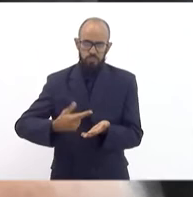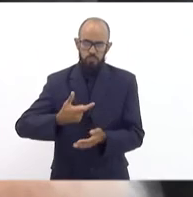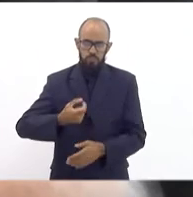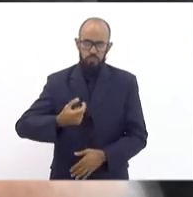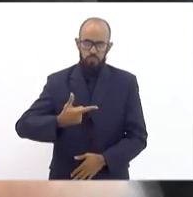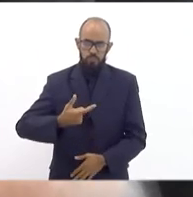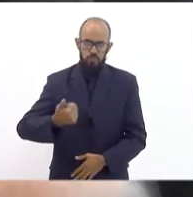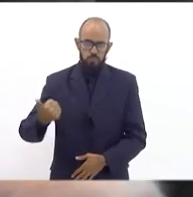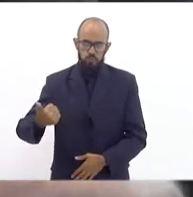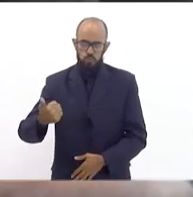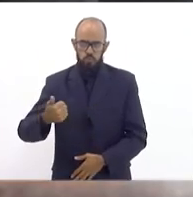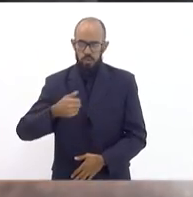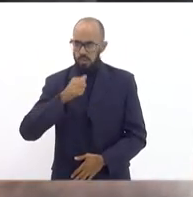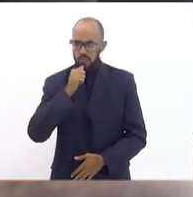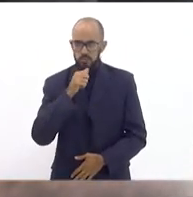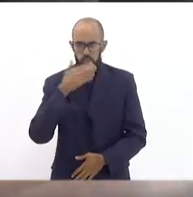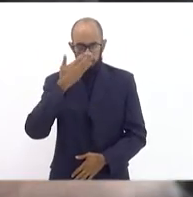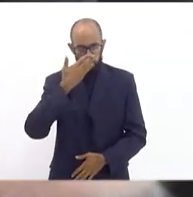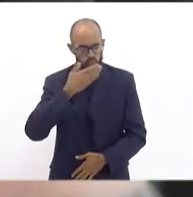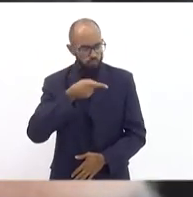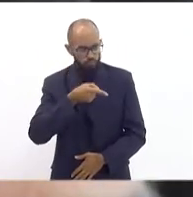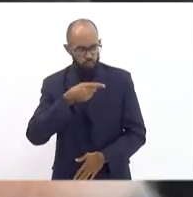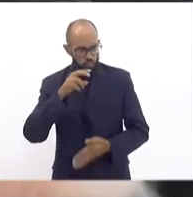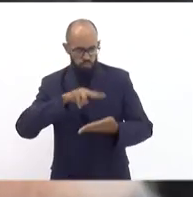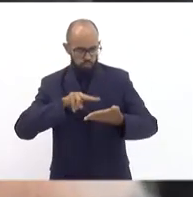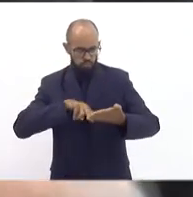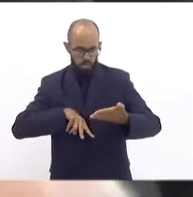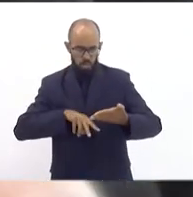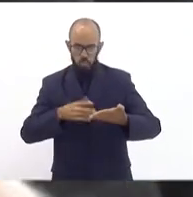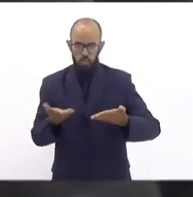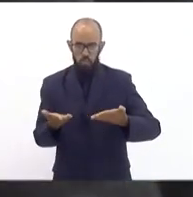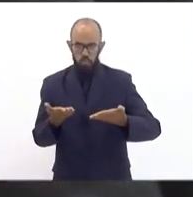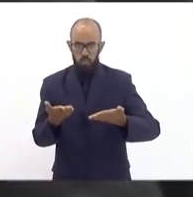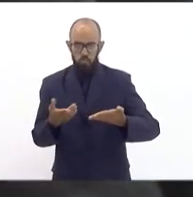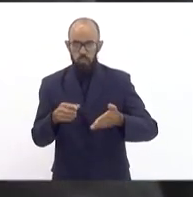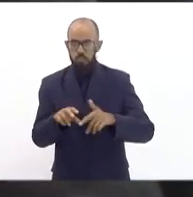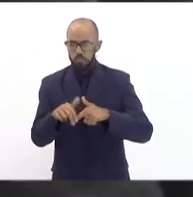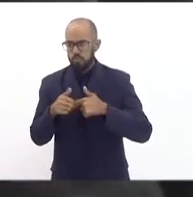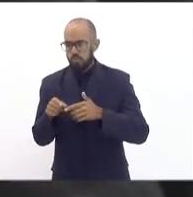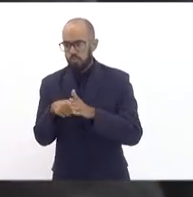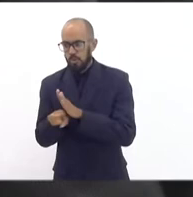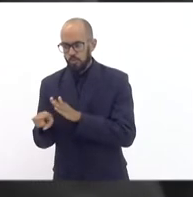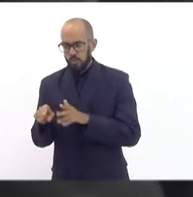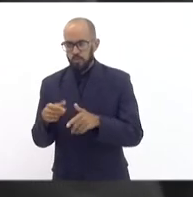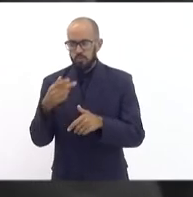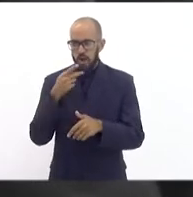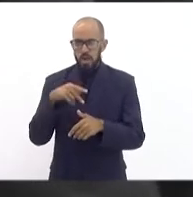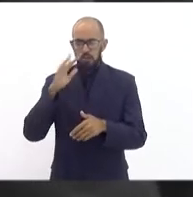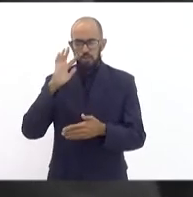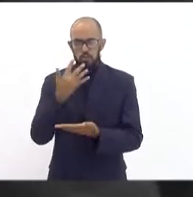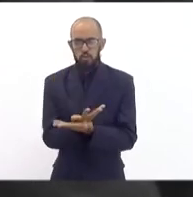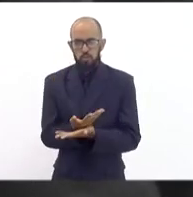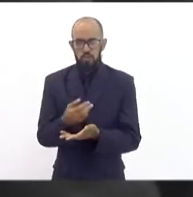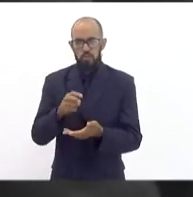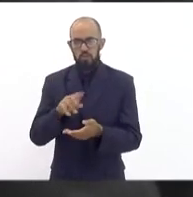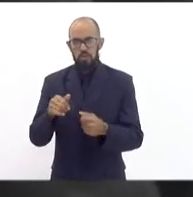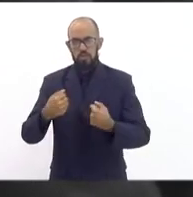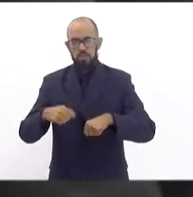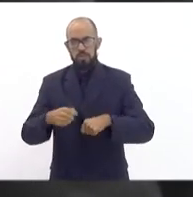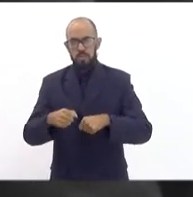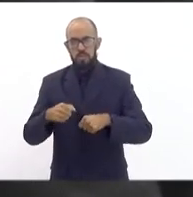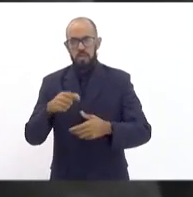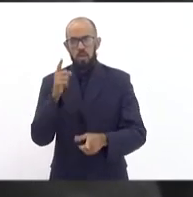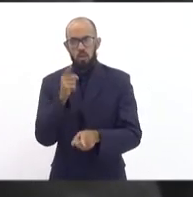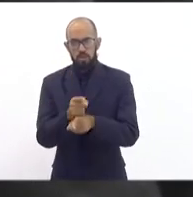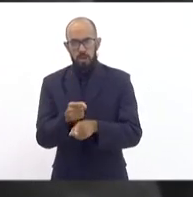fevereiro. A gente não leu ainda, por isso que estou lhe perguntando. Não é? Ele fala que uma solução terá que ser encontrada, mas não diz